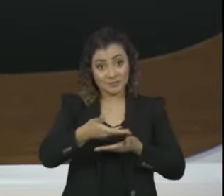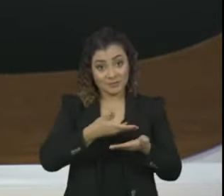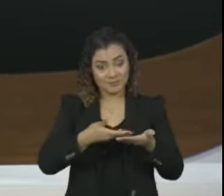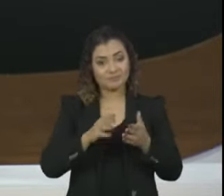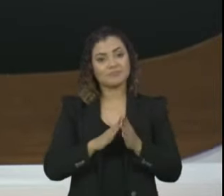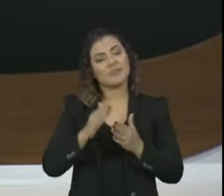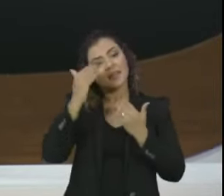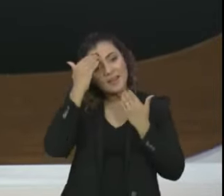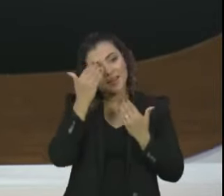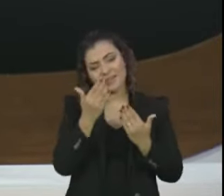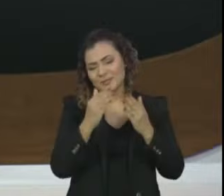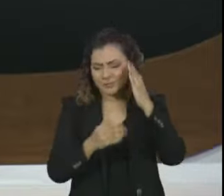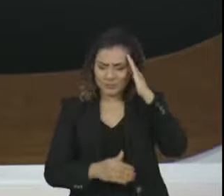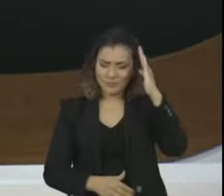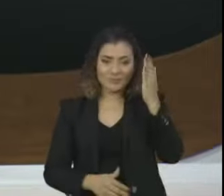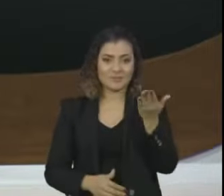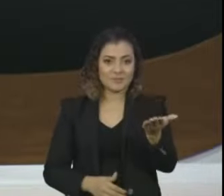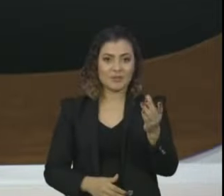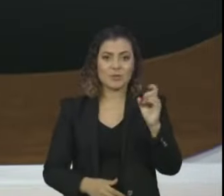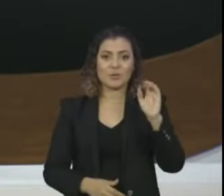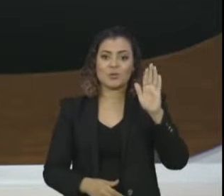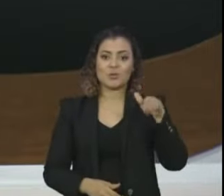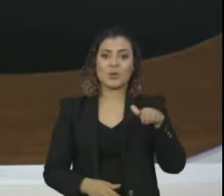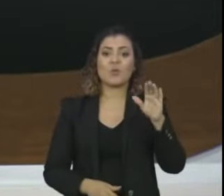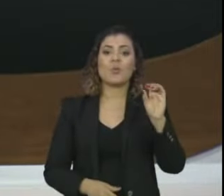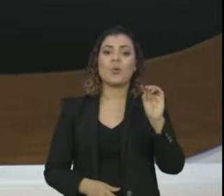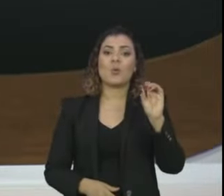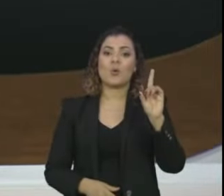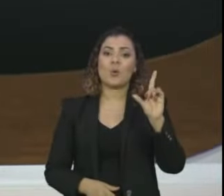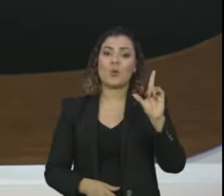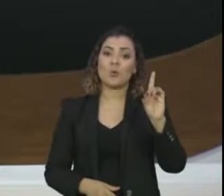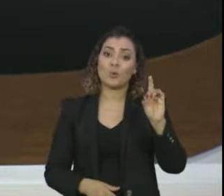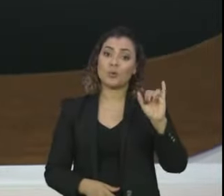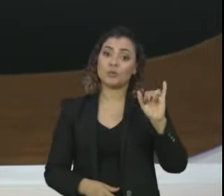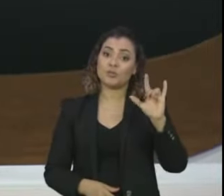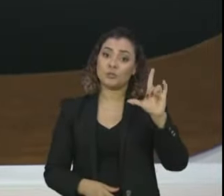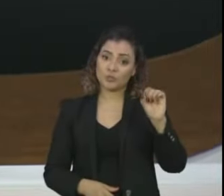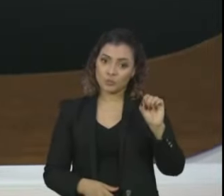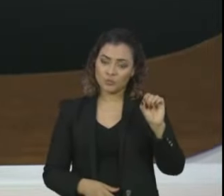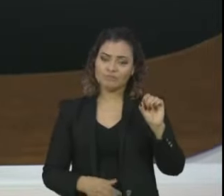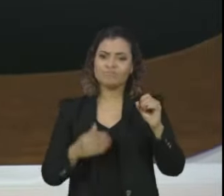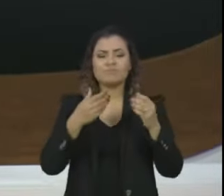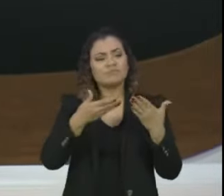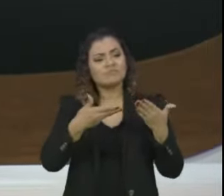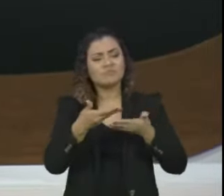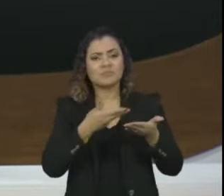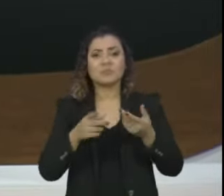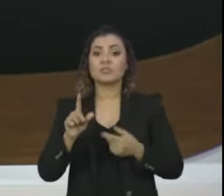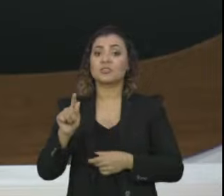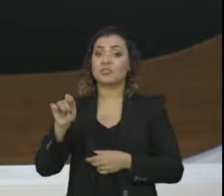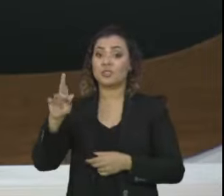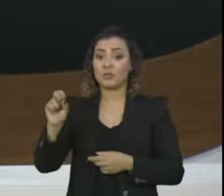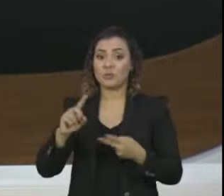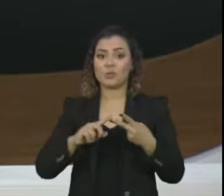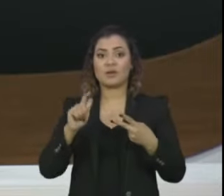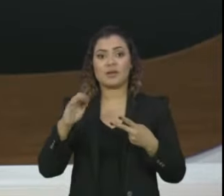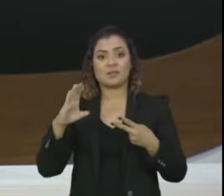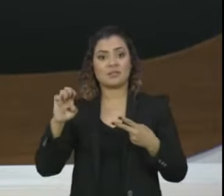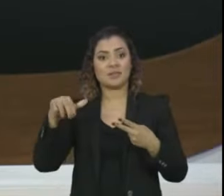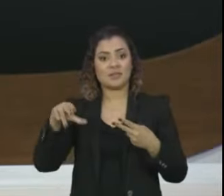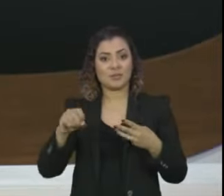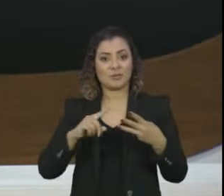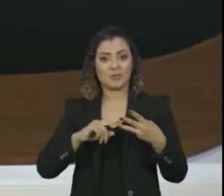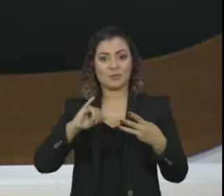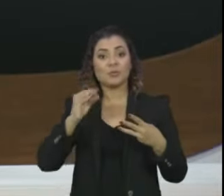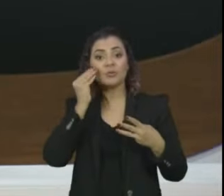agradeci imensamente ao longe não Scherer por essa conversa tão Franca assim como o Diego Amorim ao Graciliano Rocha